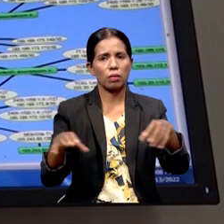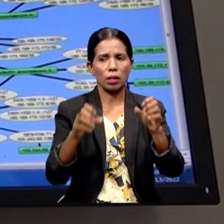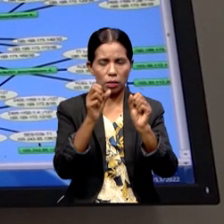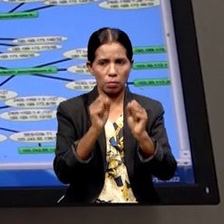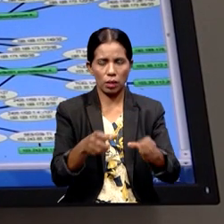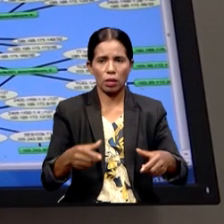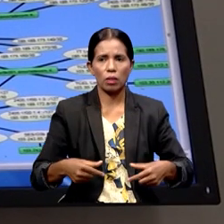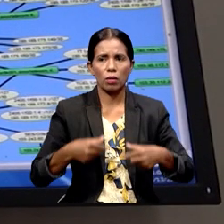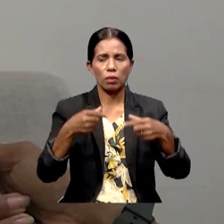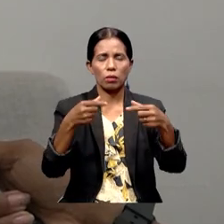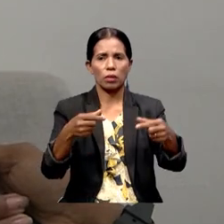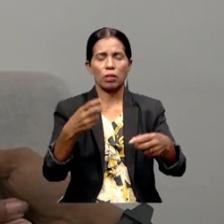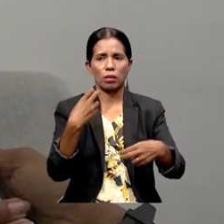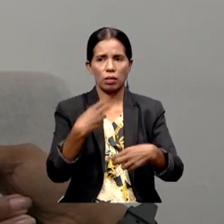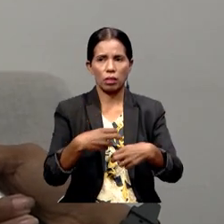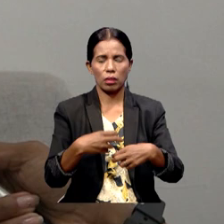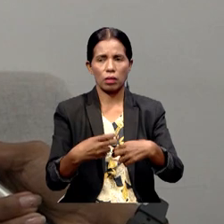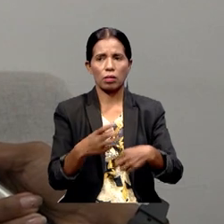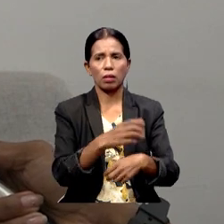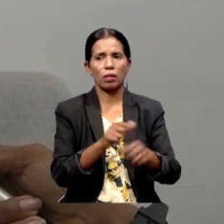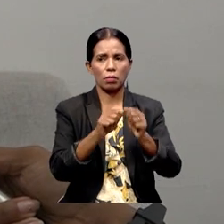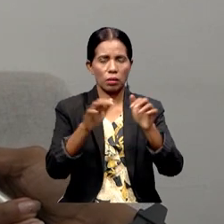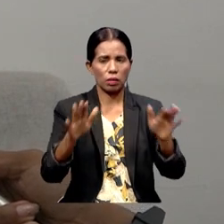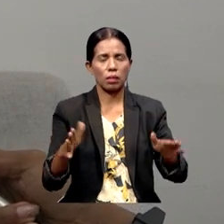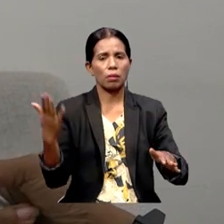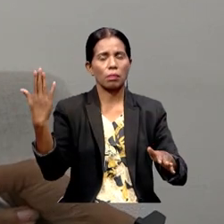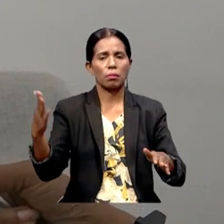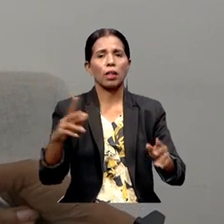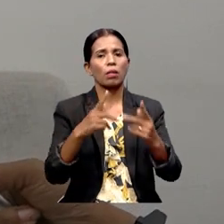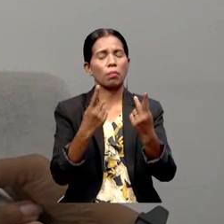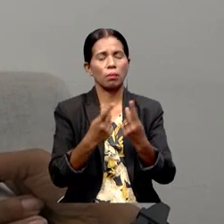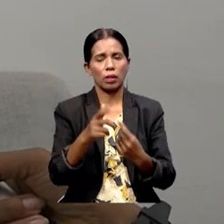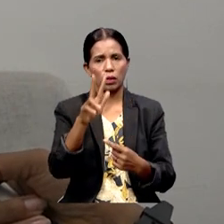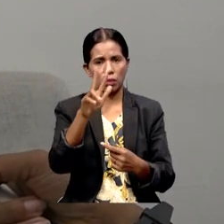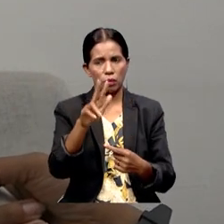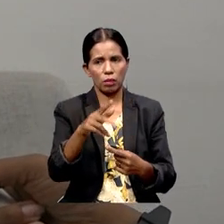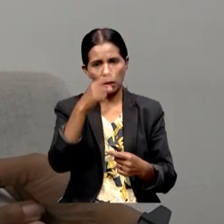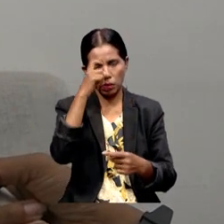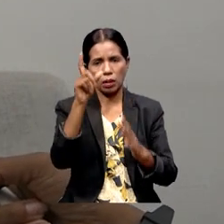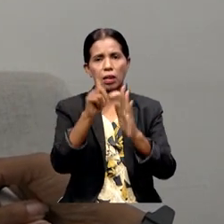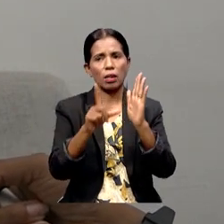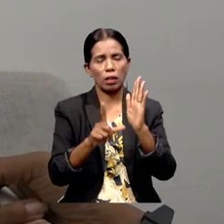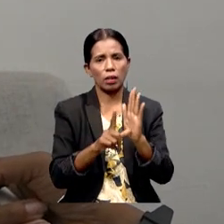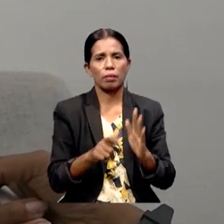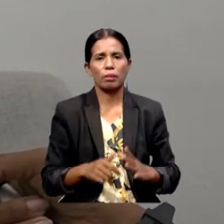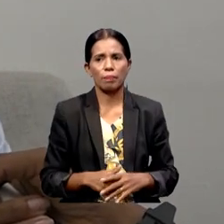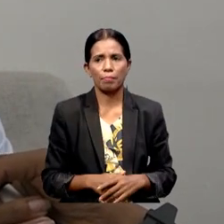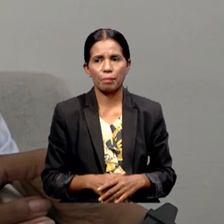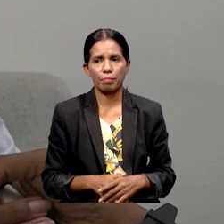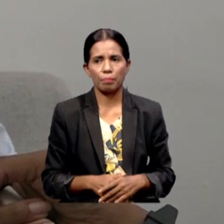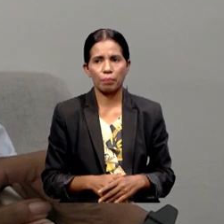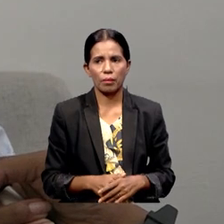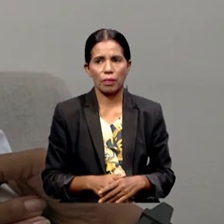fo sanção administrativa bai operador sira tam ne lei ara